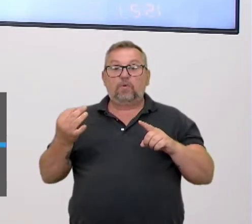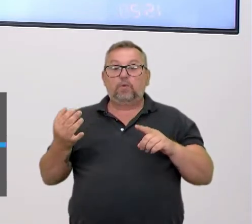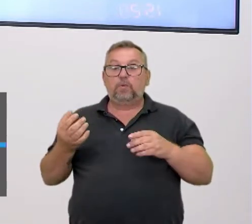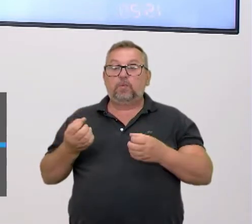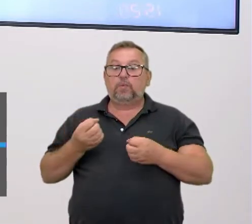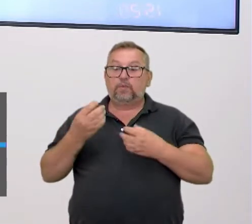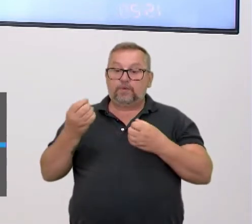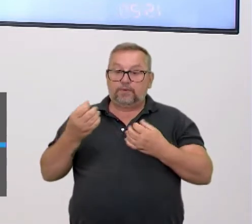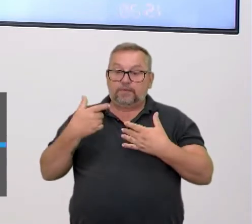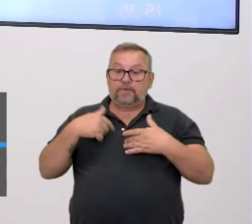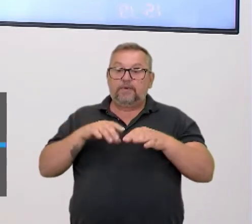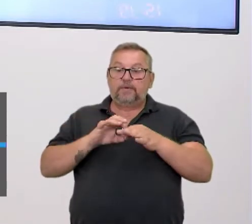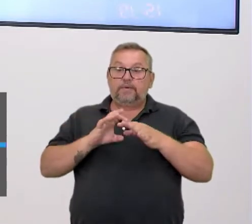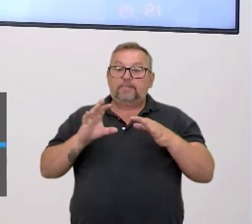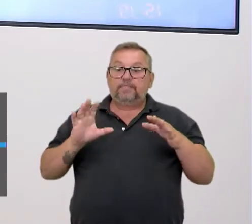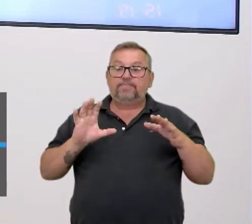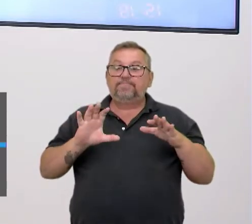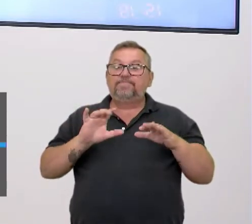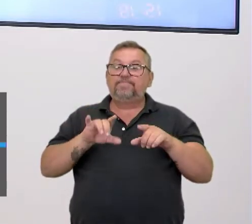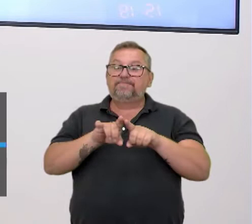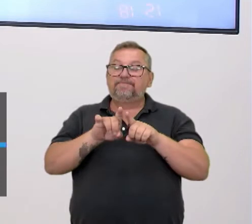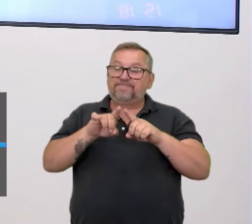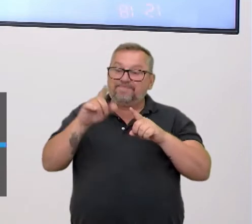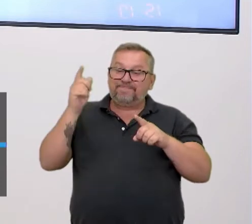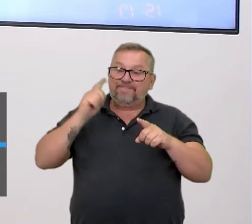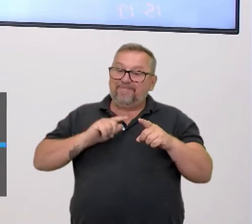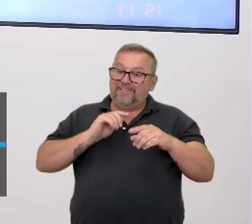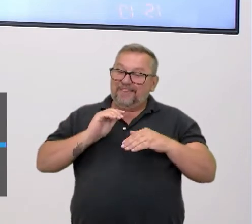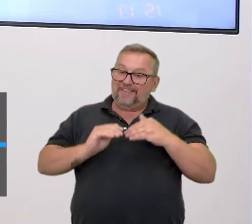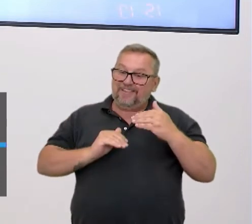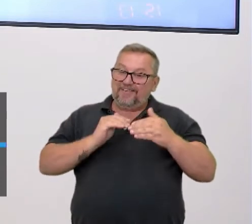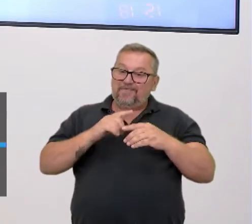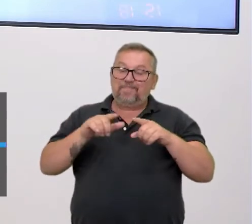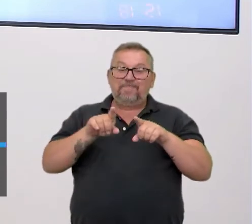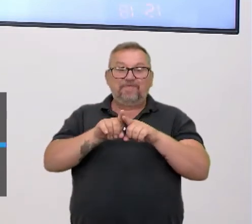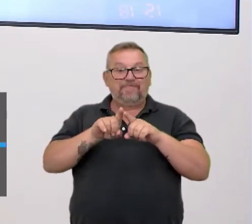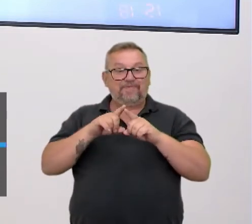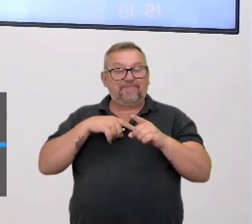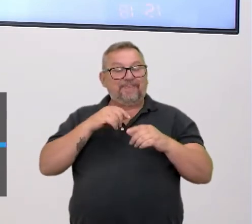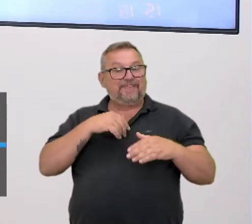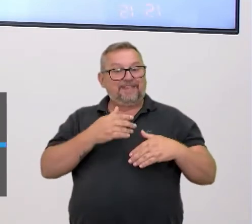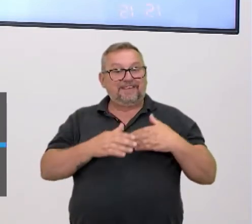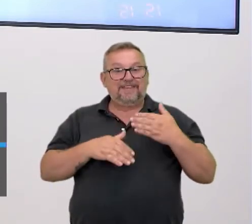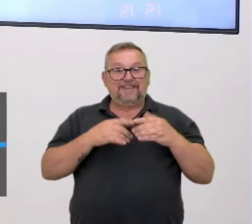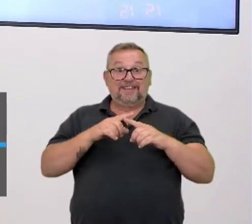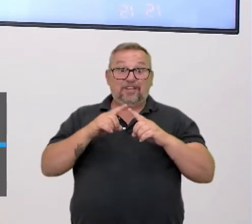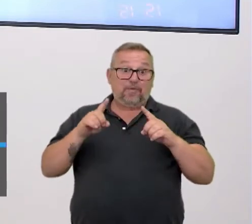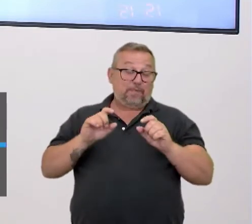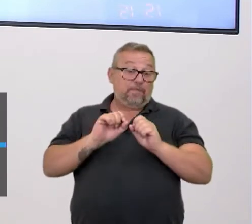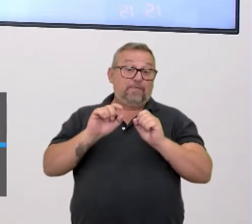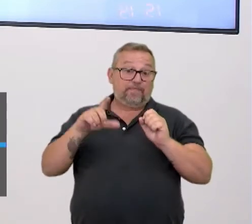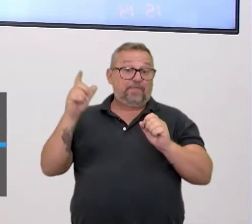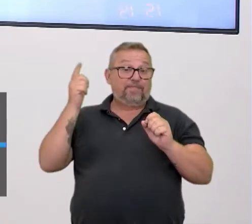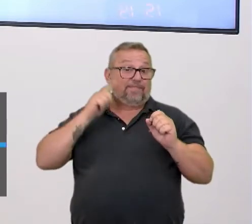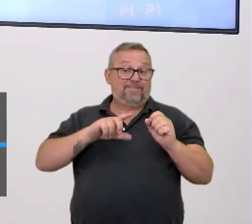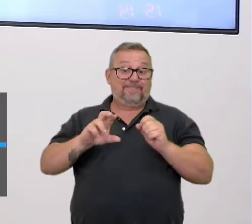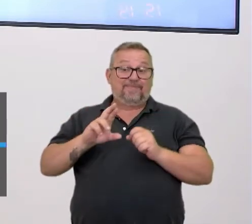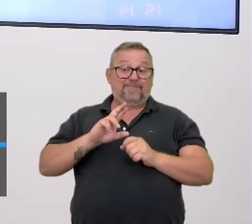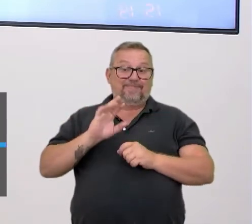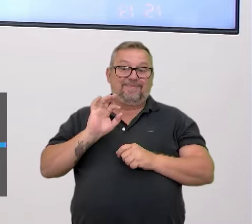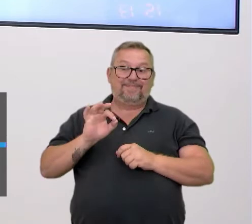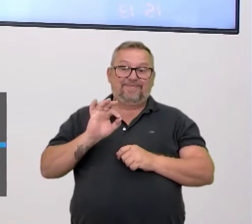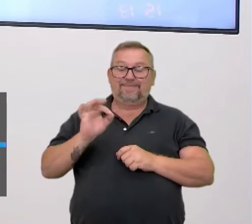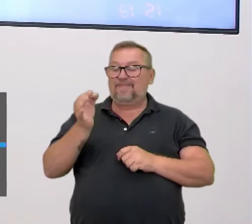né, ele permite isso, né, que você desenvolva caminhos, que você desenvolva processo, mas que você chegar no resultado